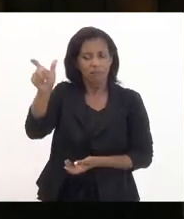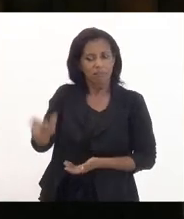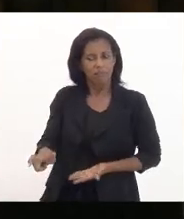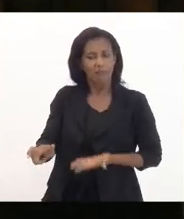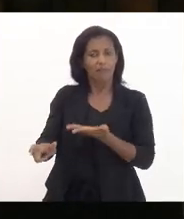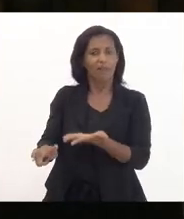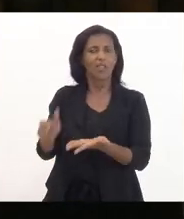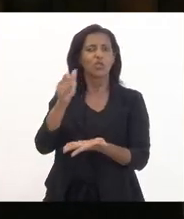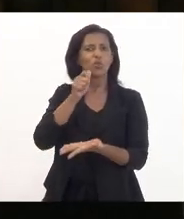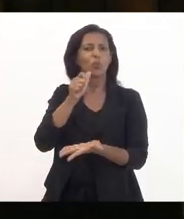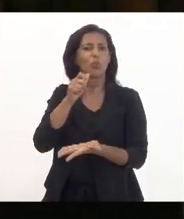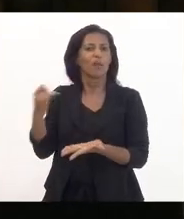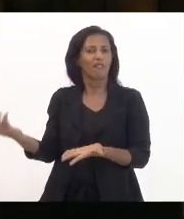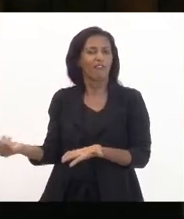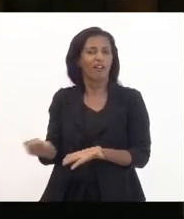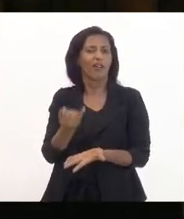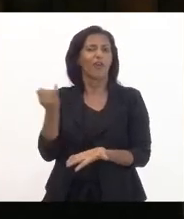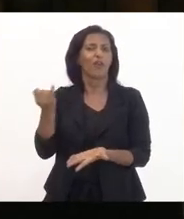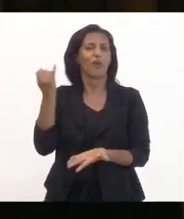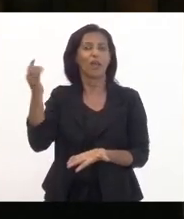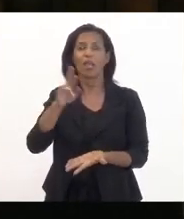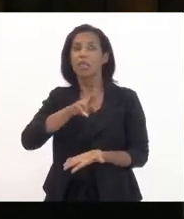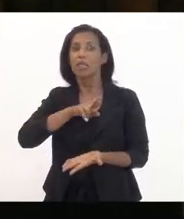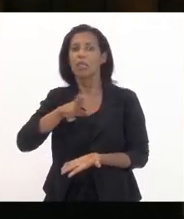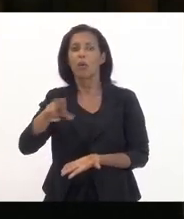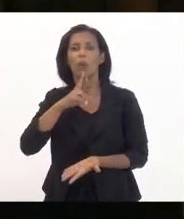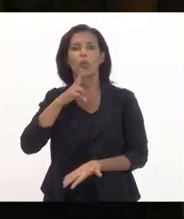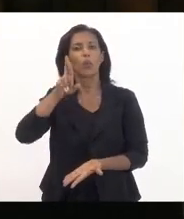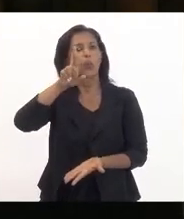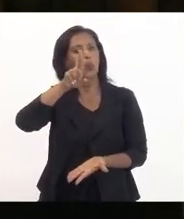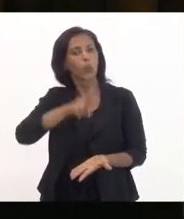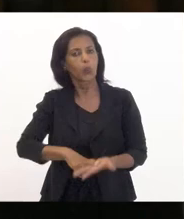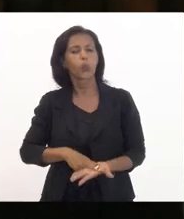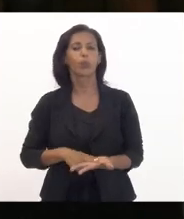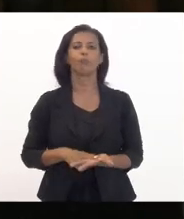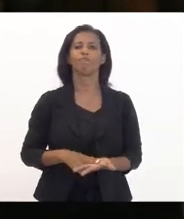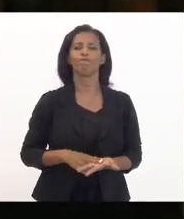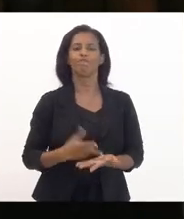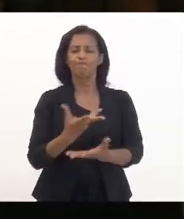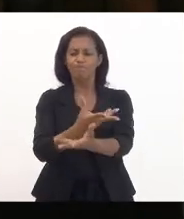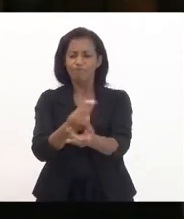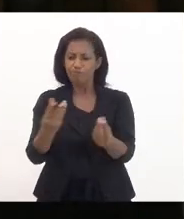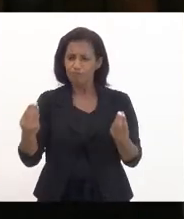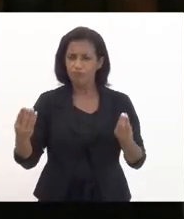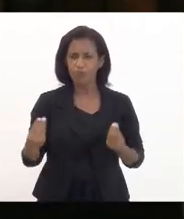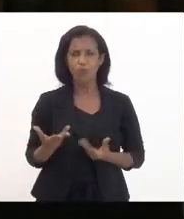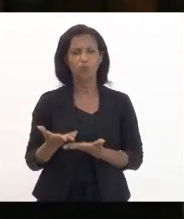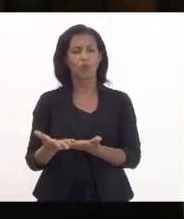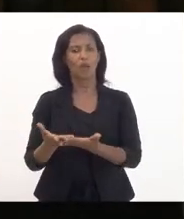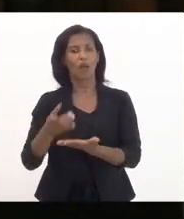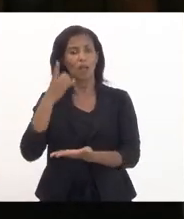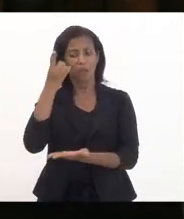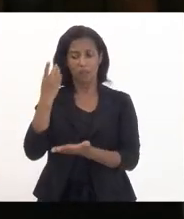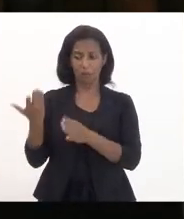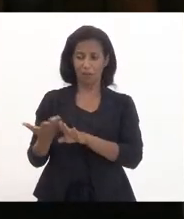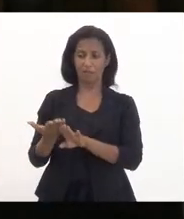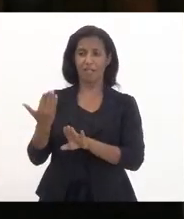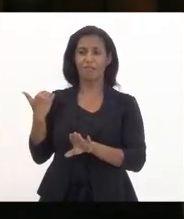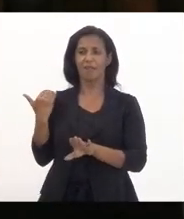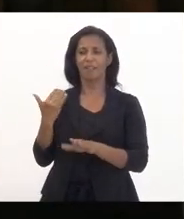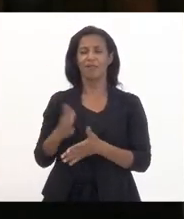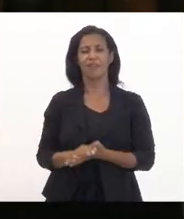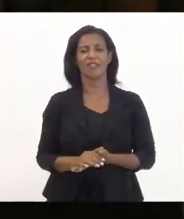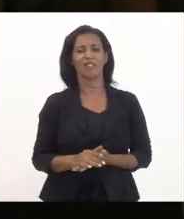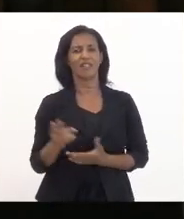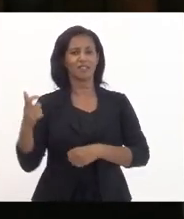histórica de uma mulher valorosa, que não é reconhecida por muitos daqueles, inclusive a deputada que me antecedeu,